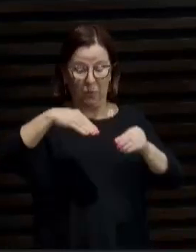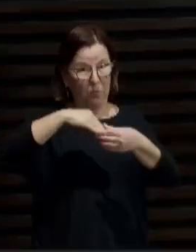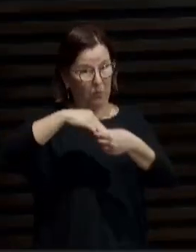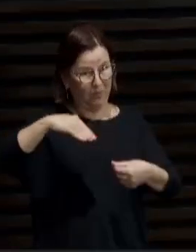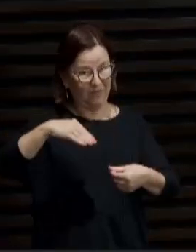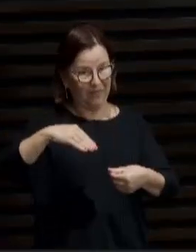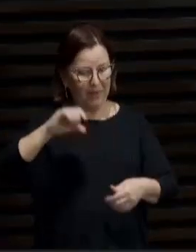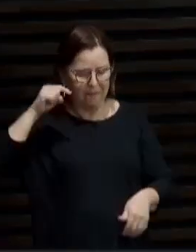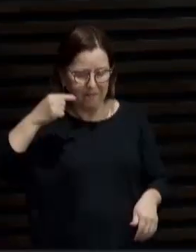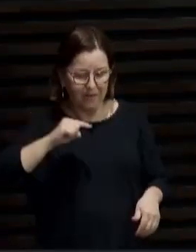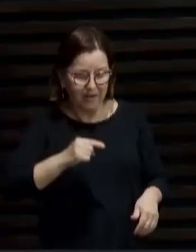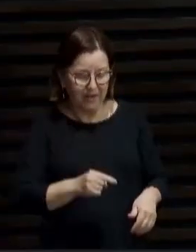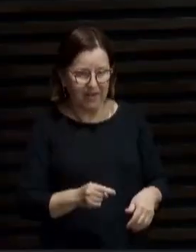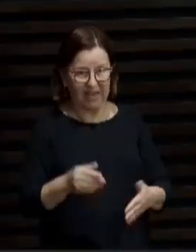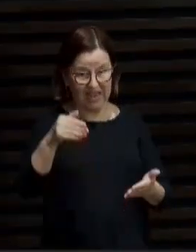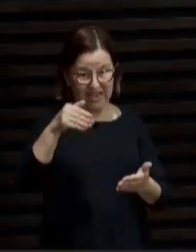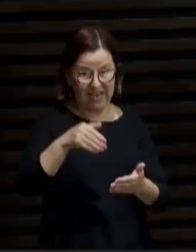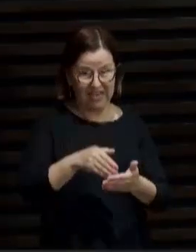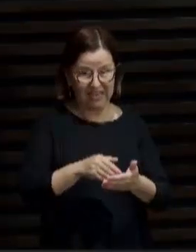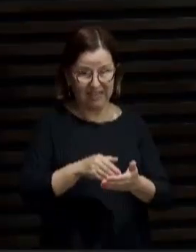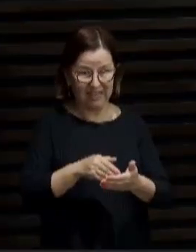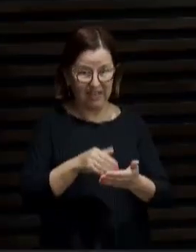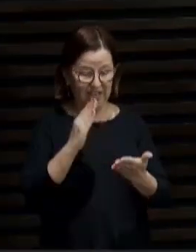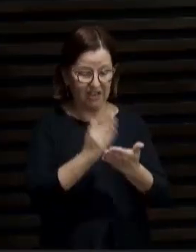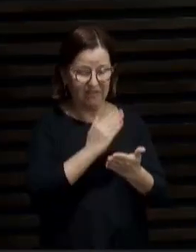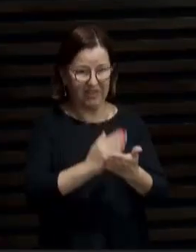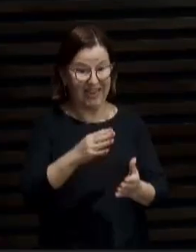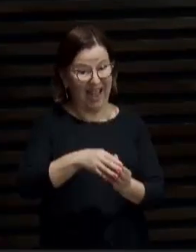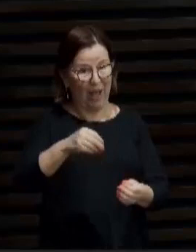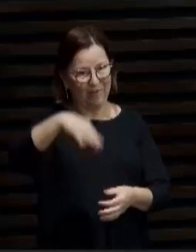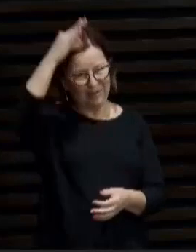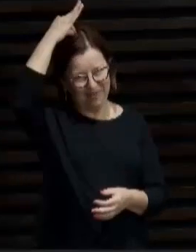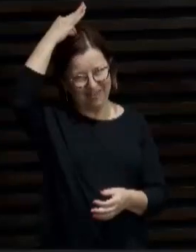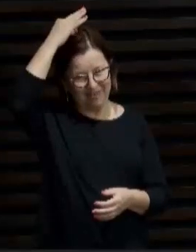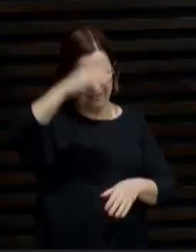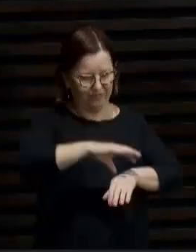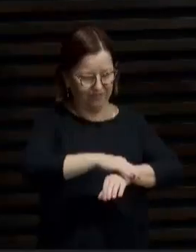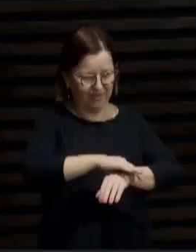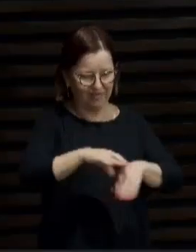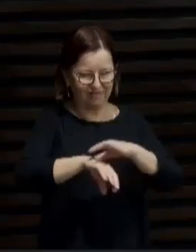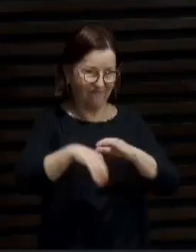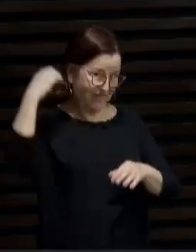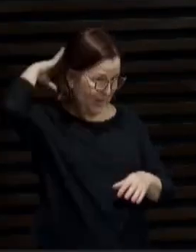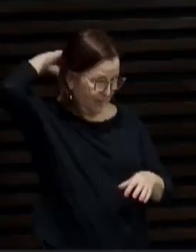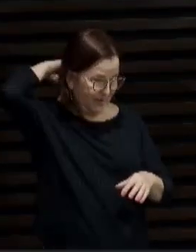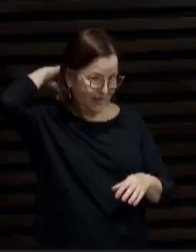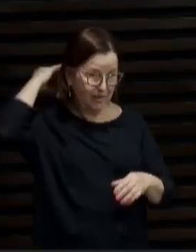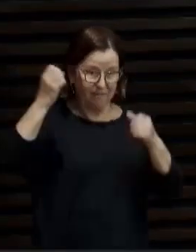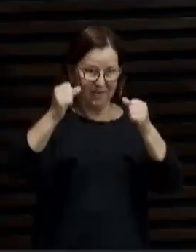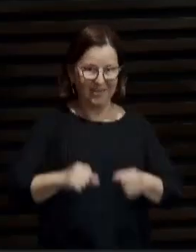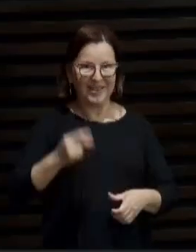e penetra até o ponto de dividir alma e espírito, juntas e medulas, e é apta